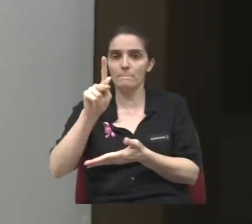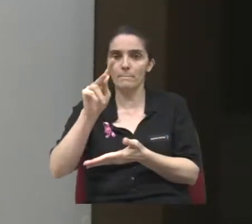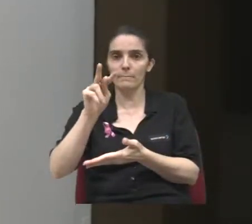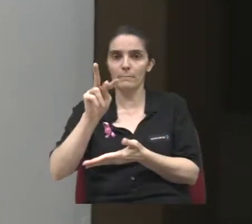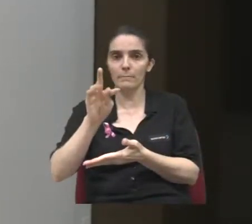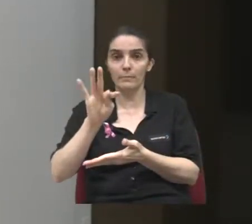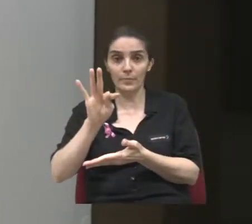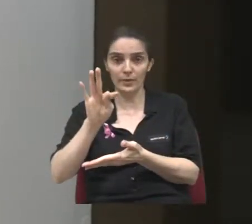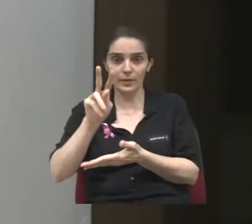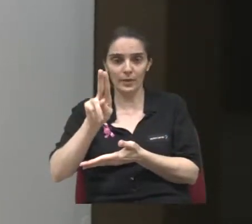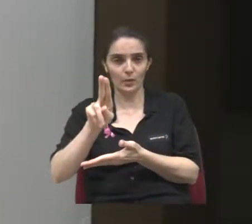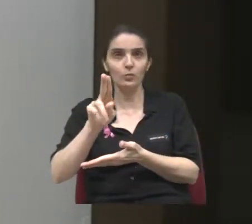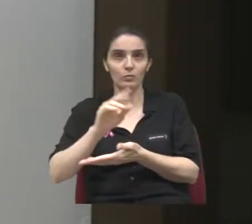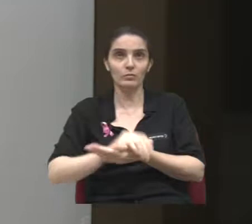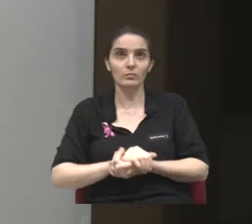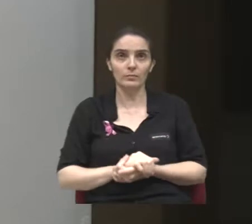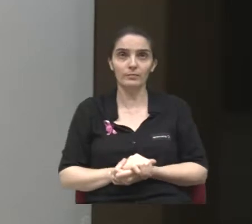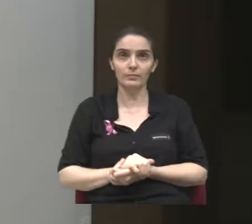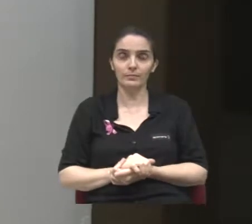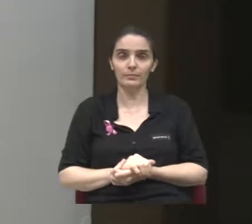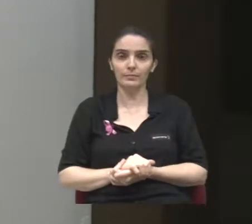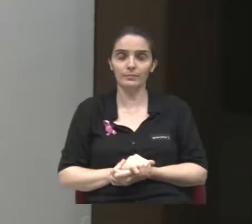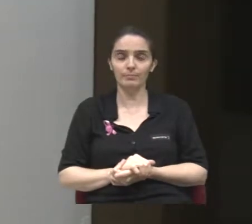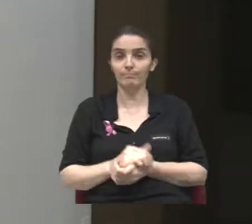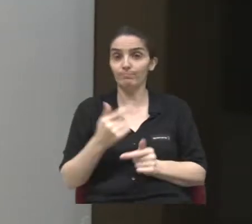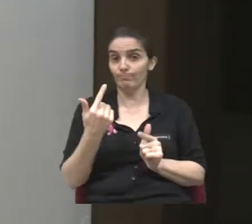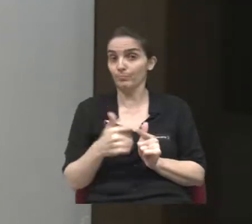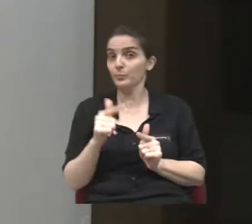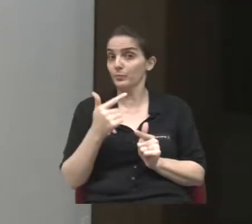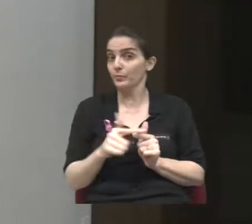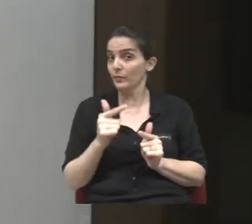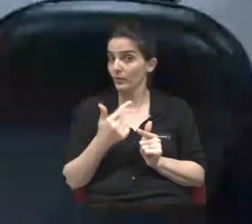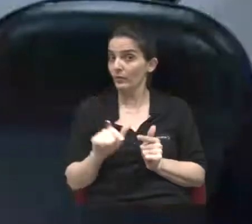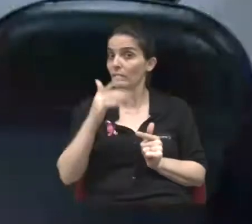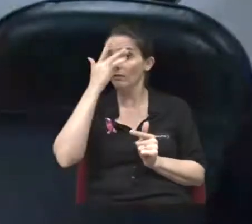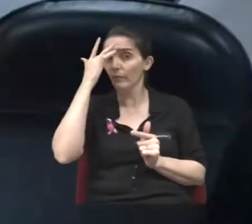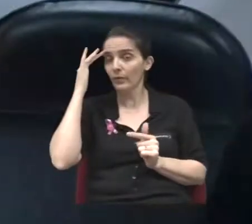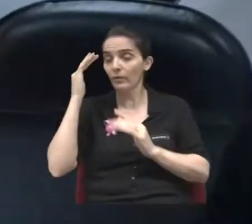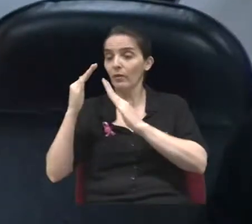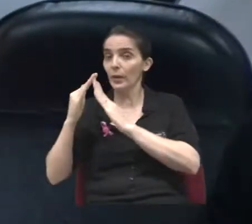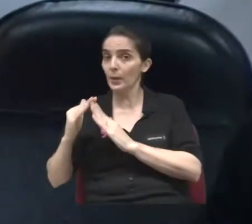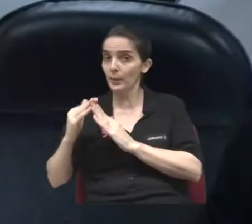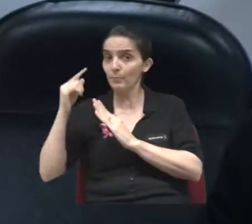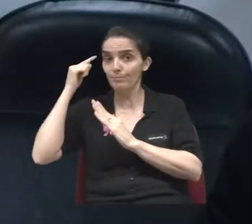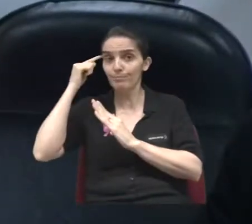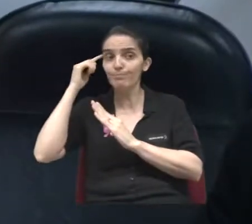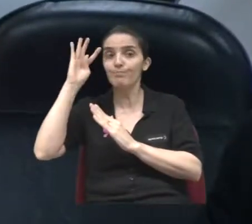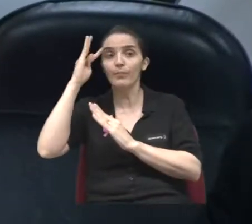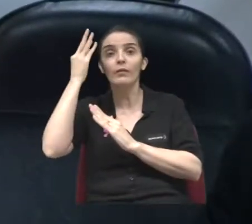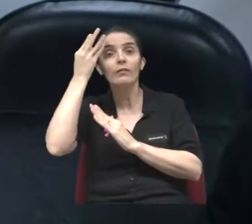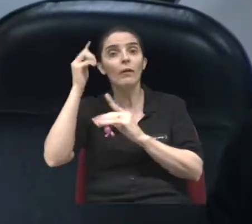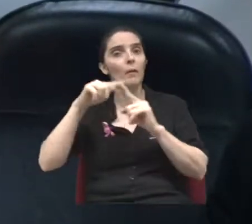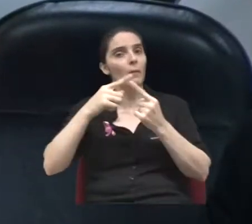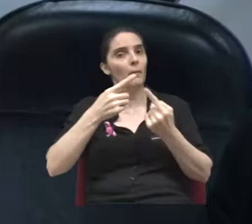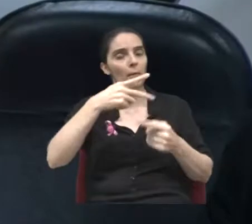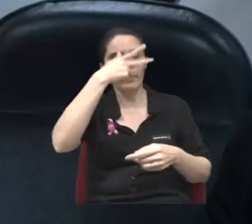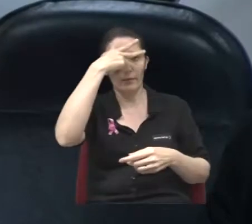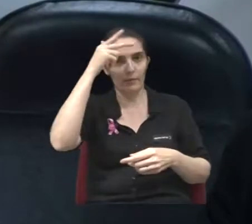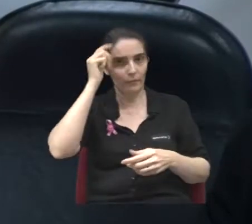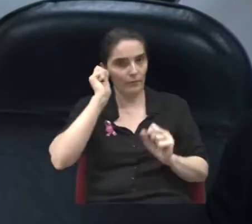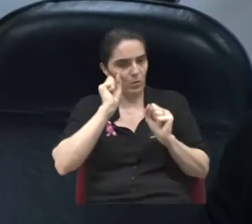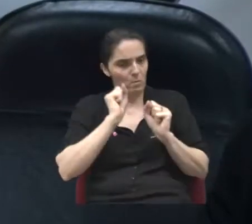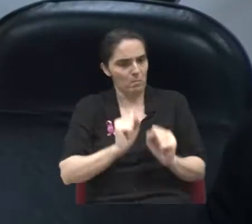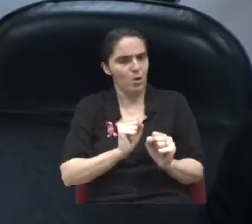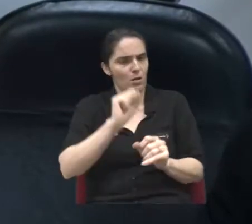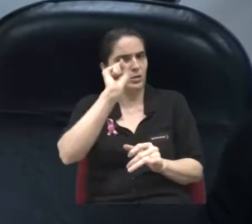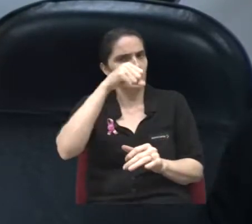IPTU. Recolha, isso. Seria um problema que os moradores teriam que solucionar isso. Mas a prefeitura pode sim, ela